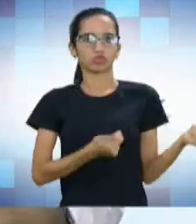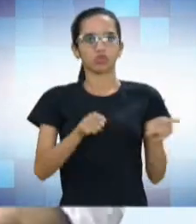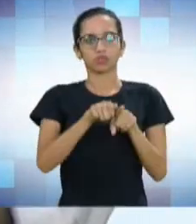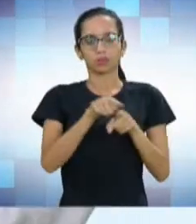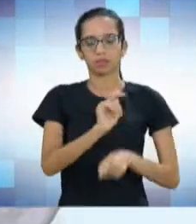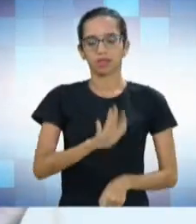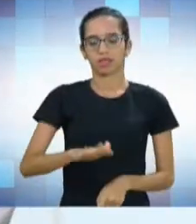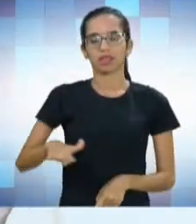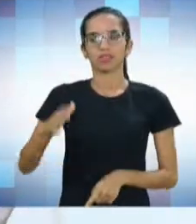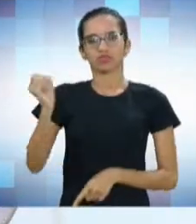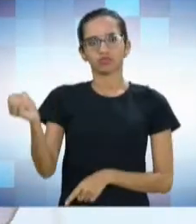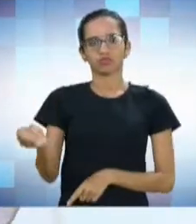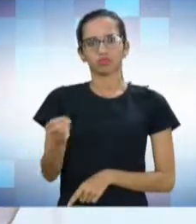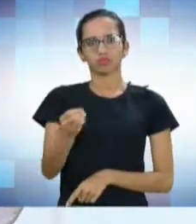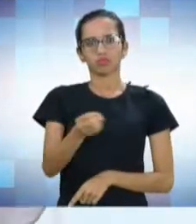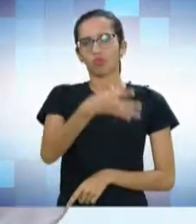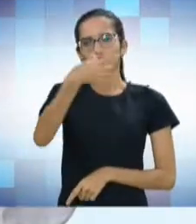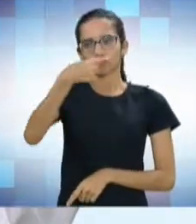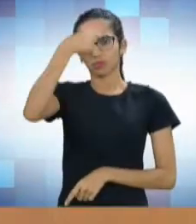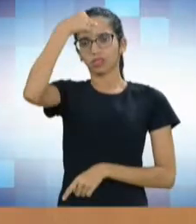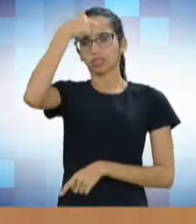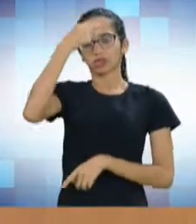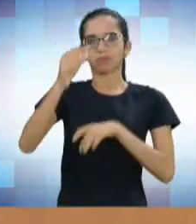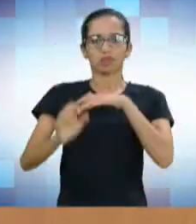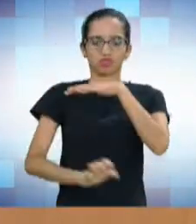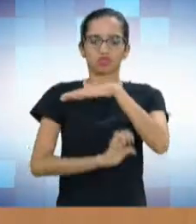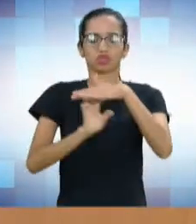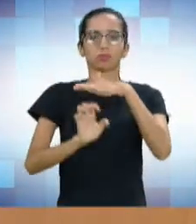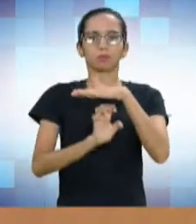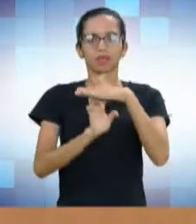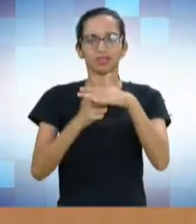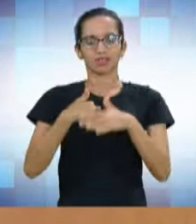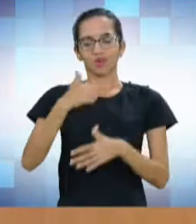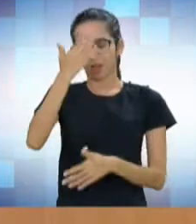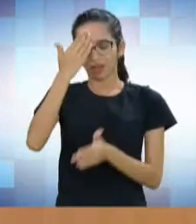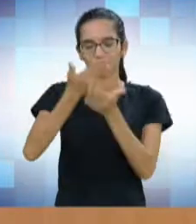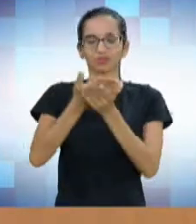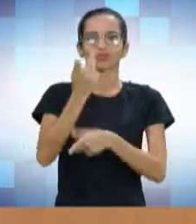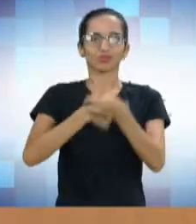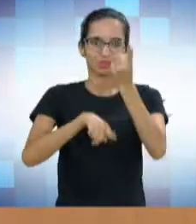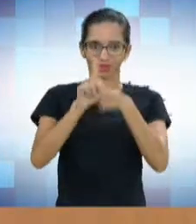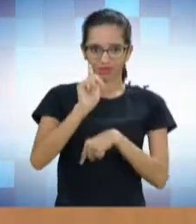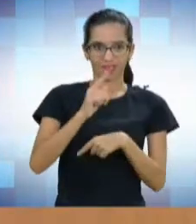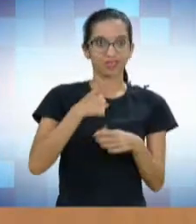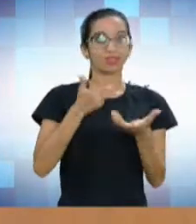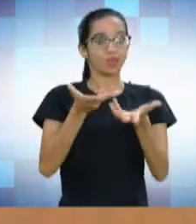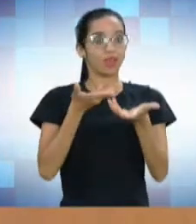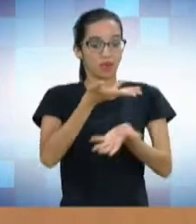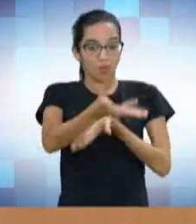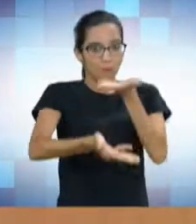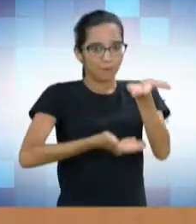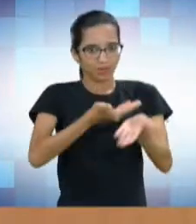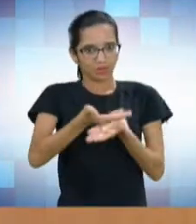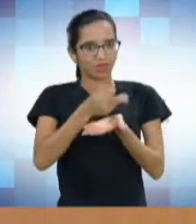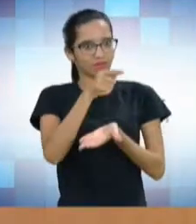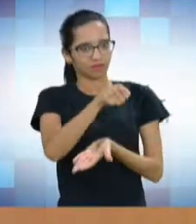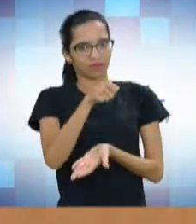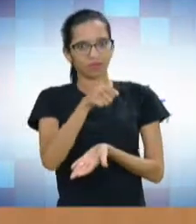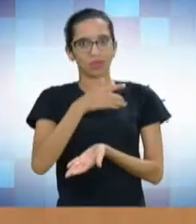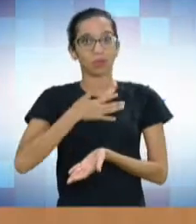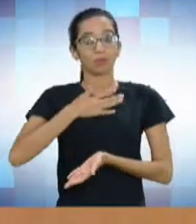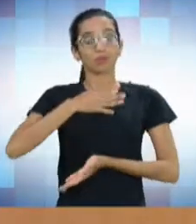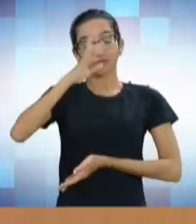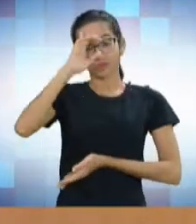inovação empreendedora e eu tenho certeza que vai ser um grande sucesso eu quero compartilhar coisas você um sonho que eu tenho